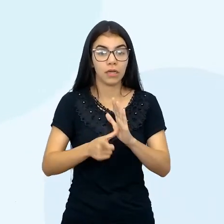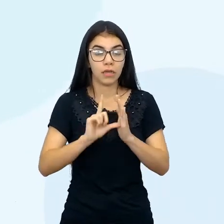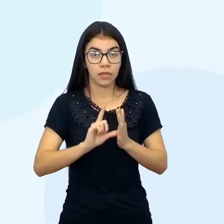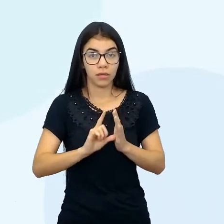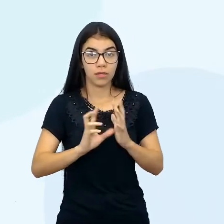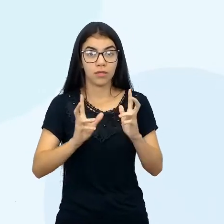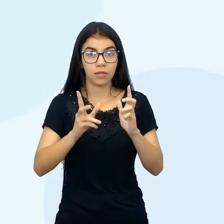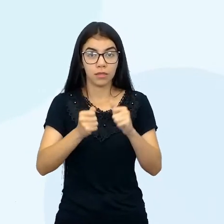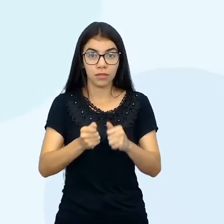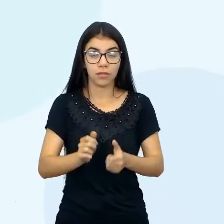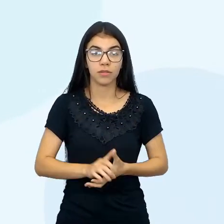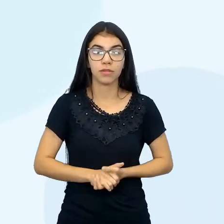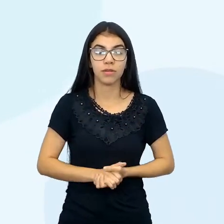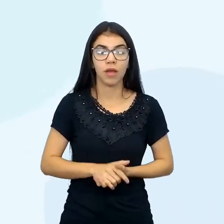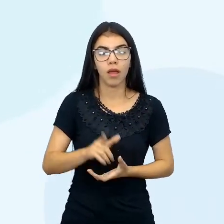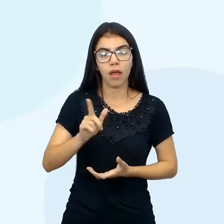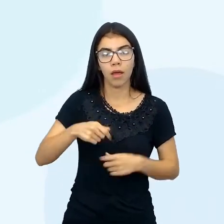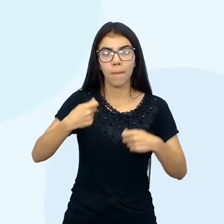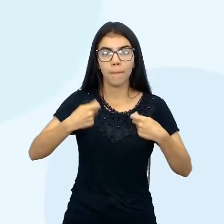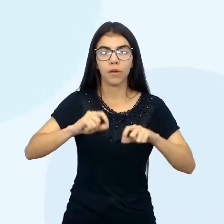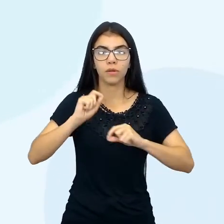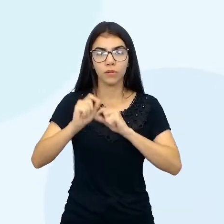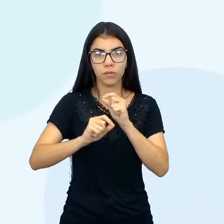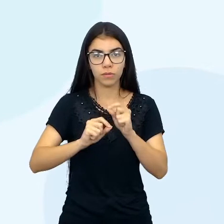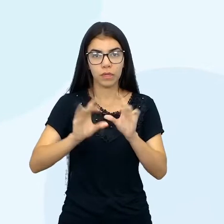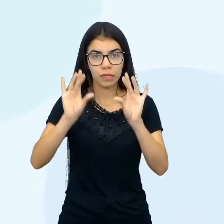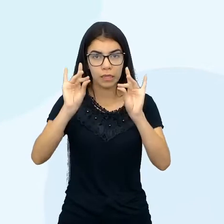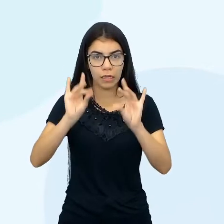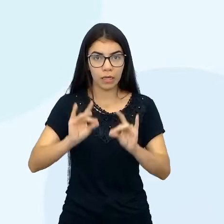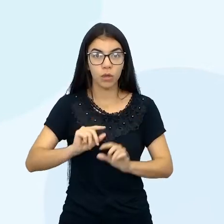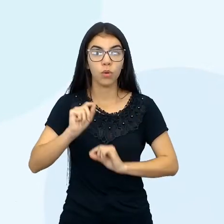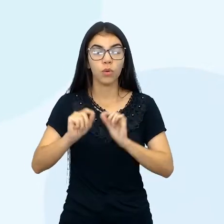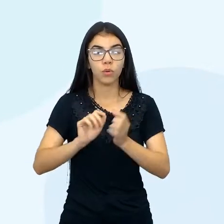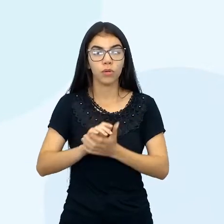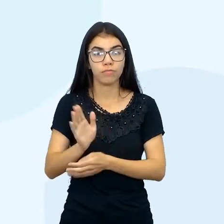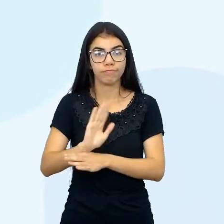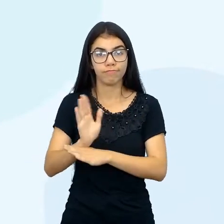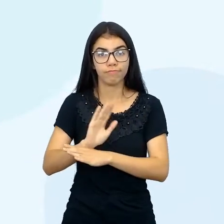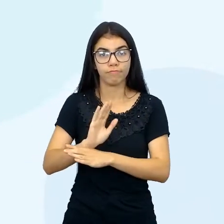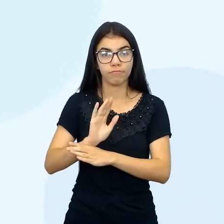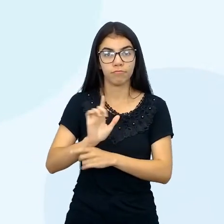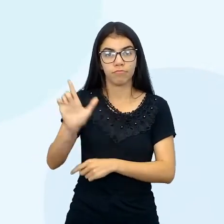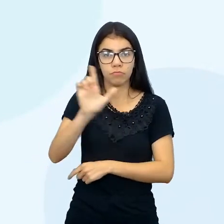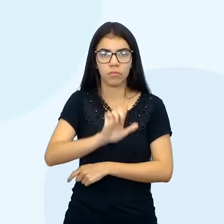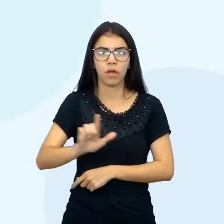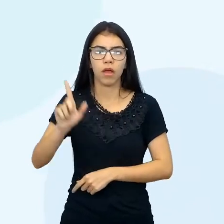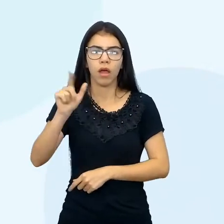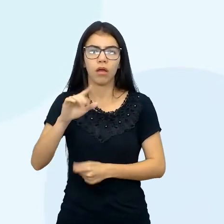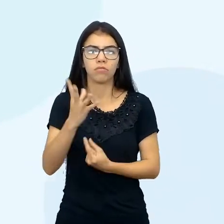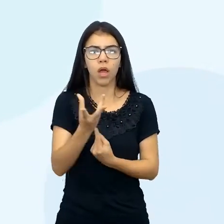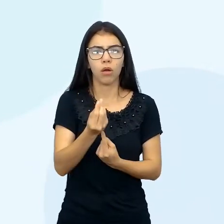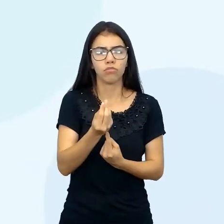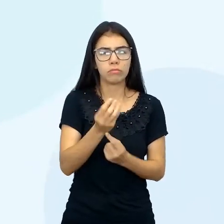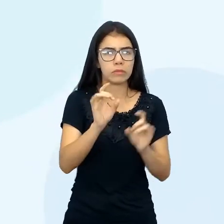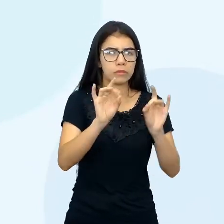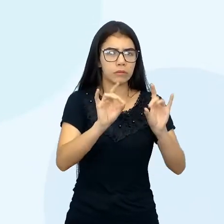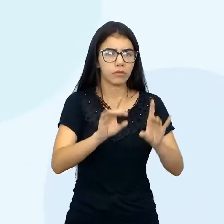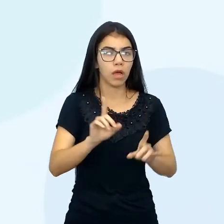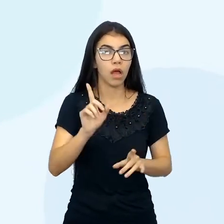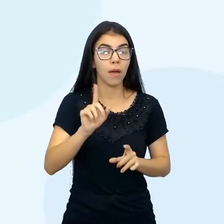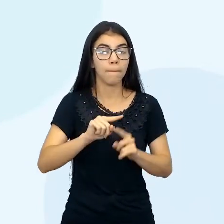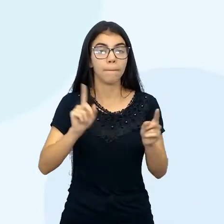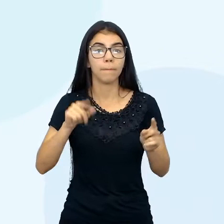tudo, é preciso definir que cinema e literatura não são artes antagônicas, mas